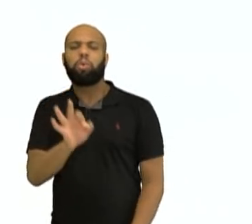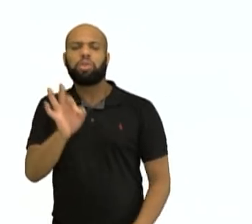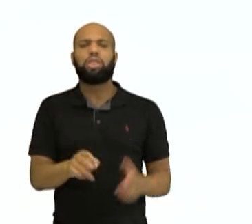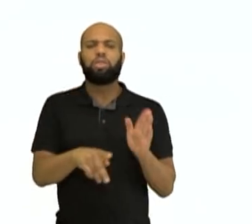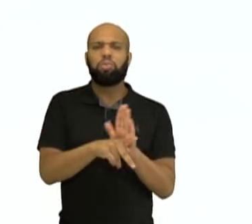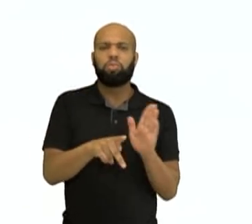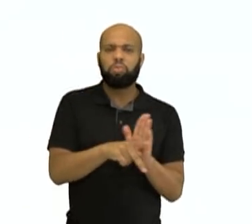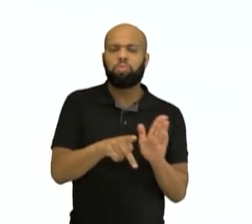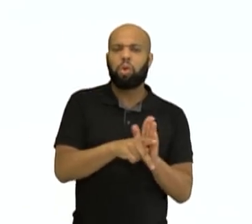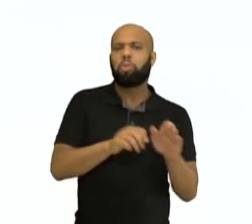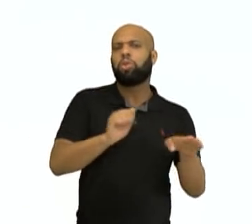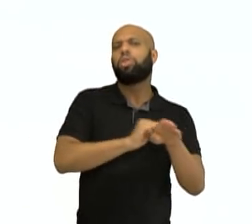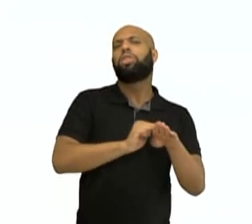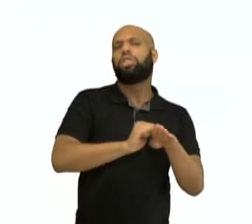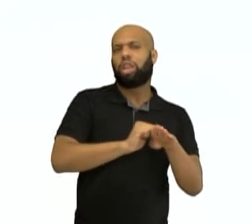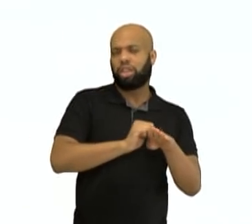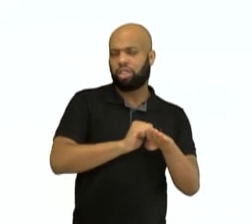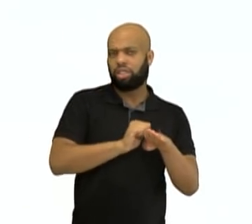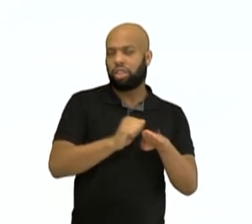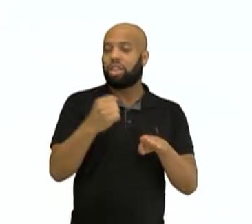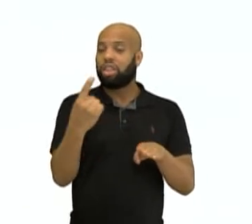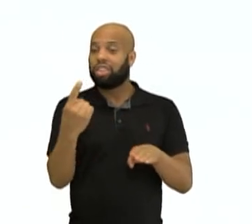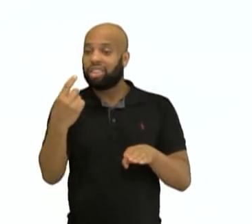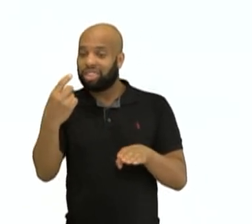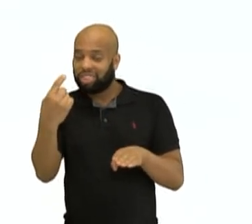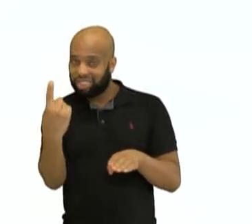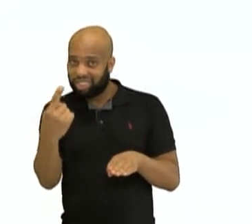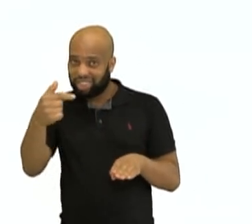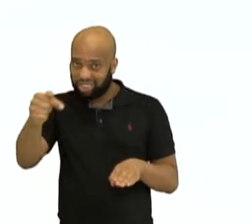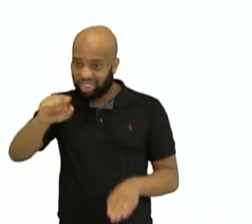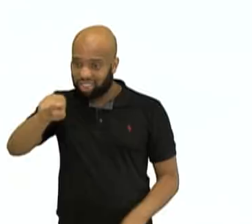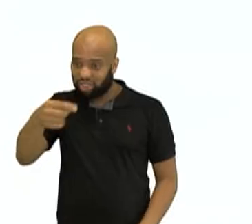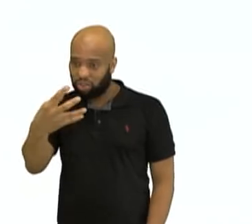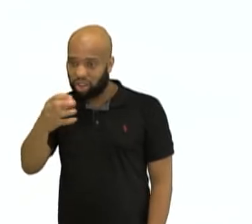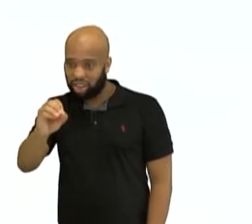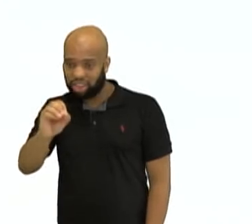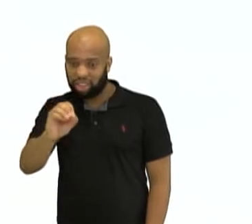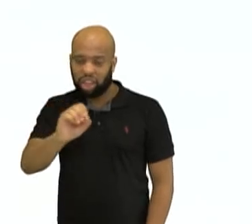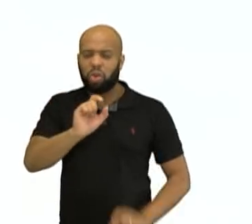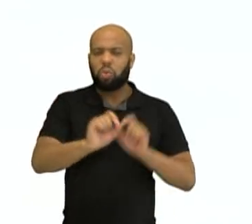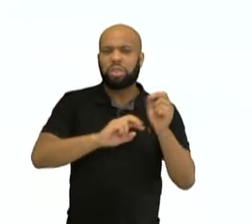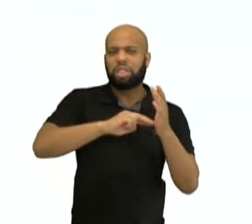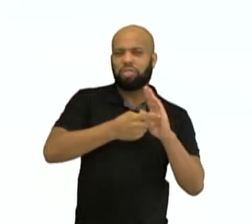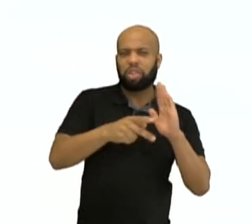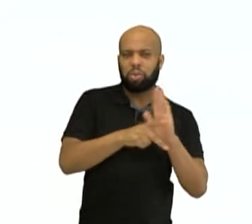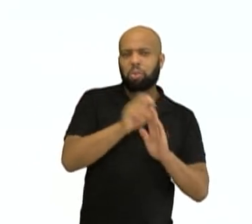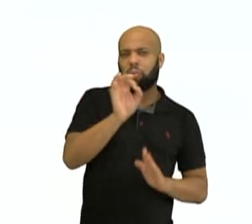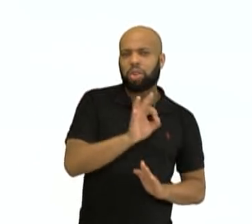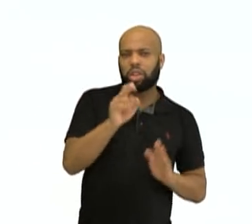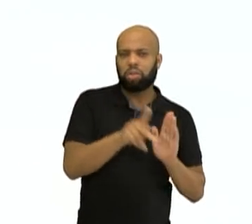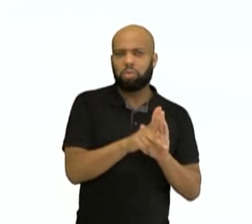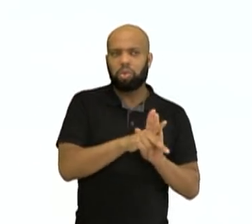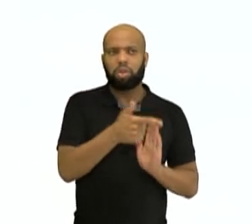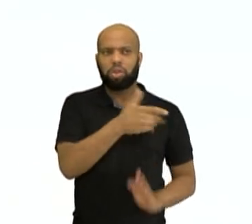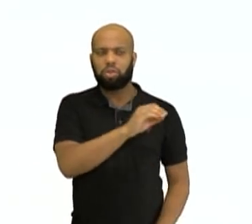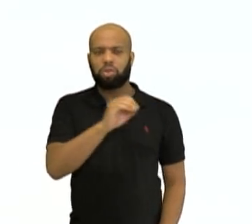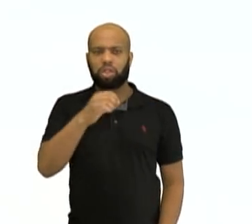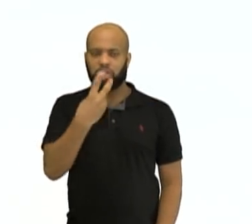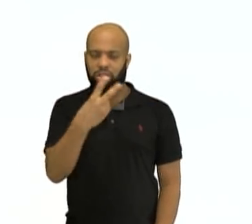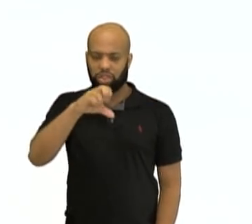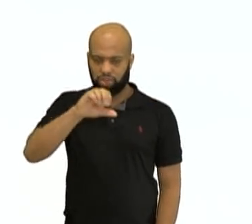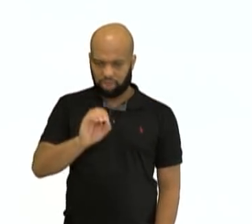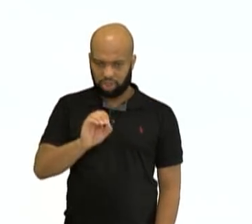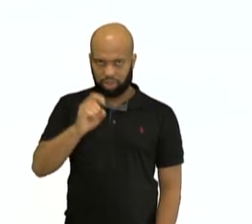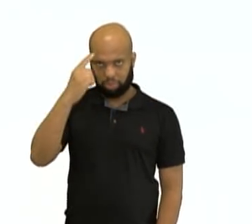de R$17,40 e eu quero saber a porcentagem que esse R$17,40 representa do total. Então, pense um pouquinho e a gente já volta com a resposta.